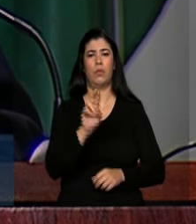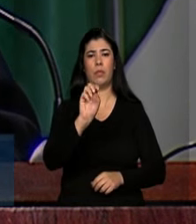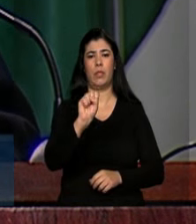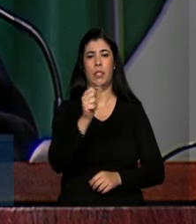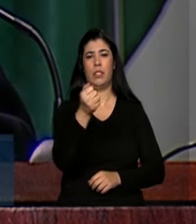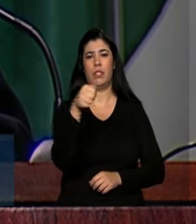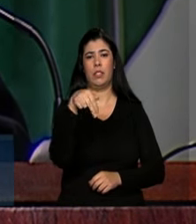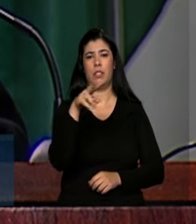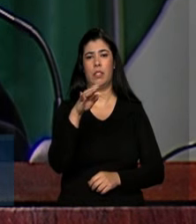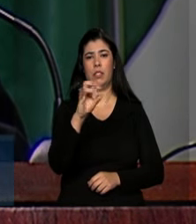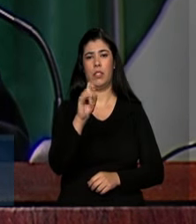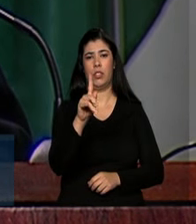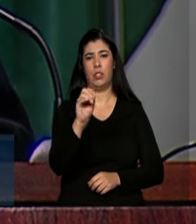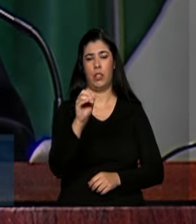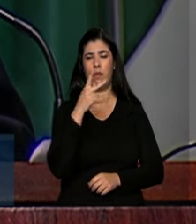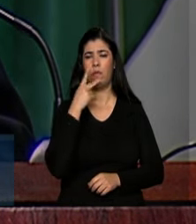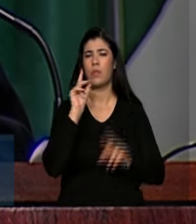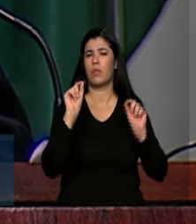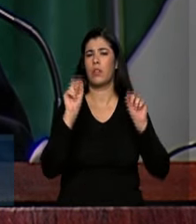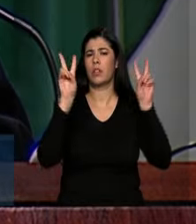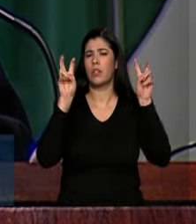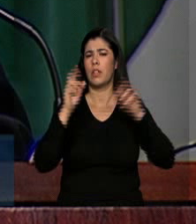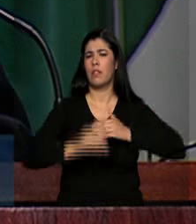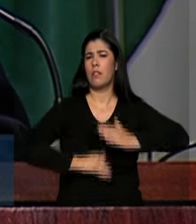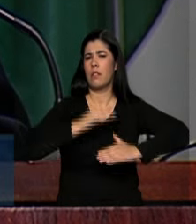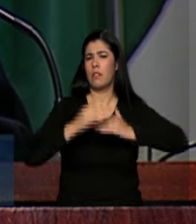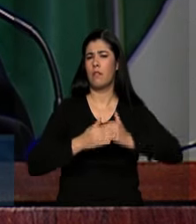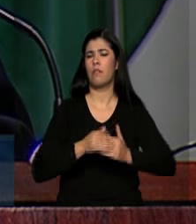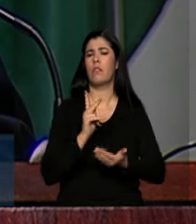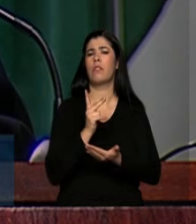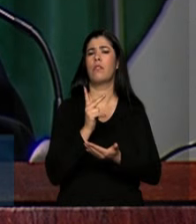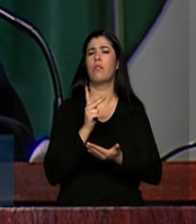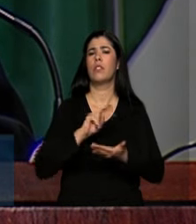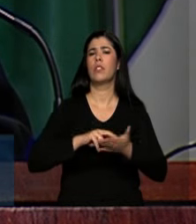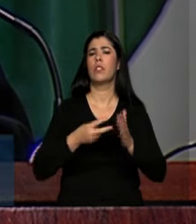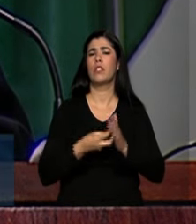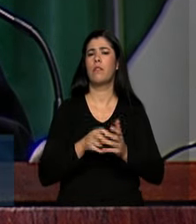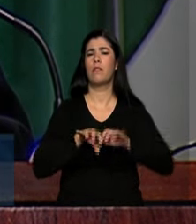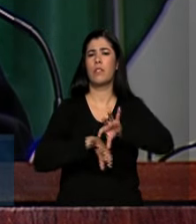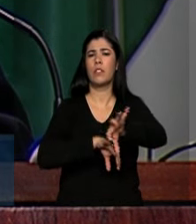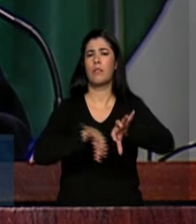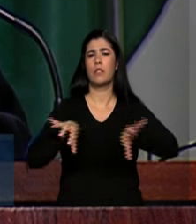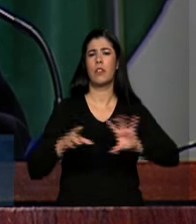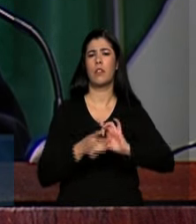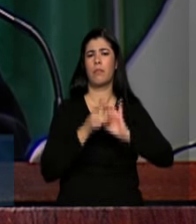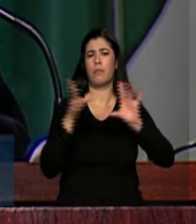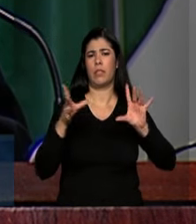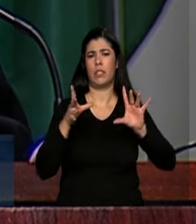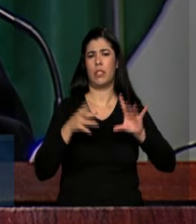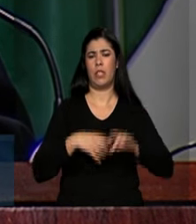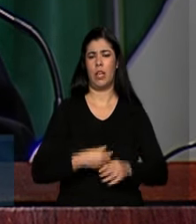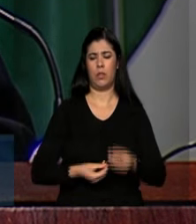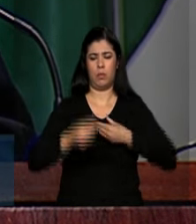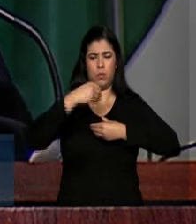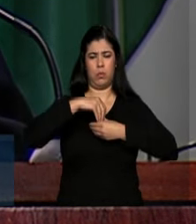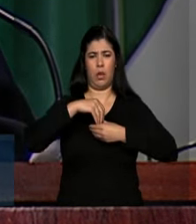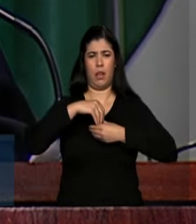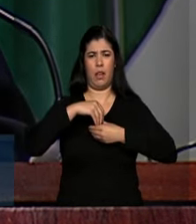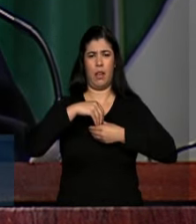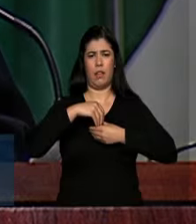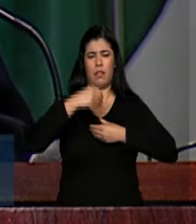Dantas afirmou que desenvolver-se é sempre emancipar-se. Emancipar-se não apenas externamente, mas